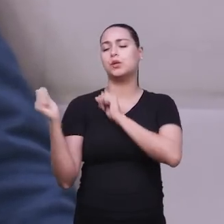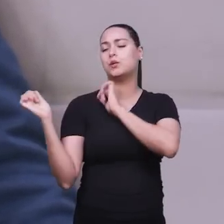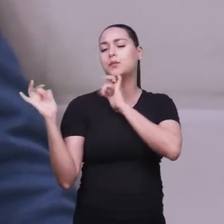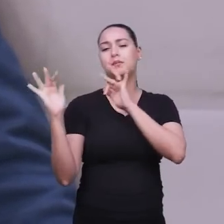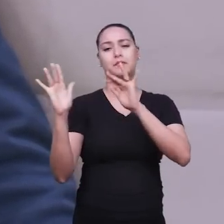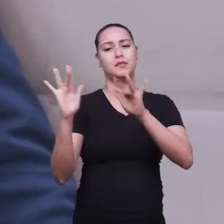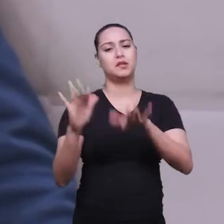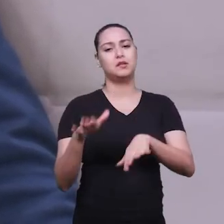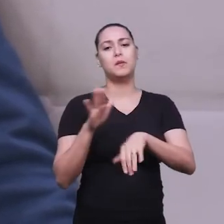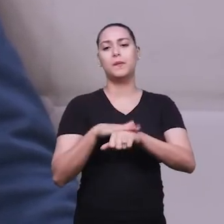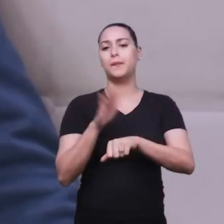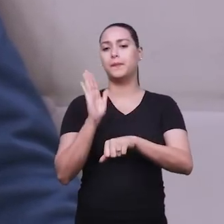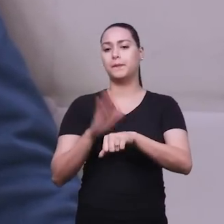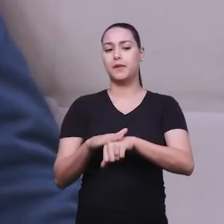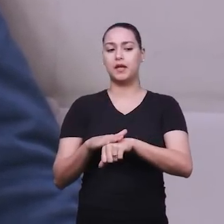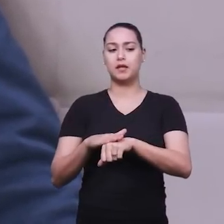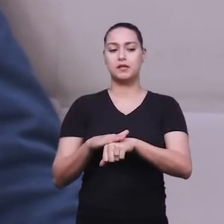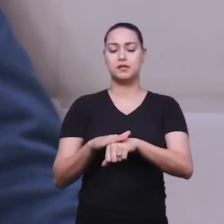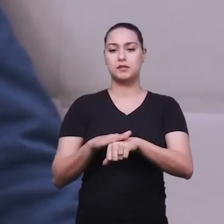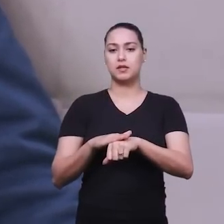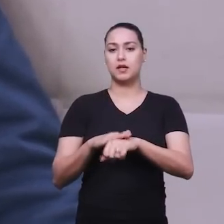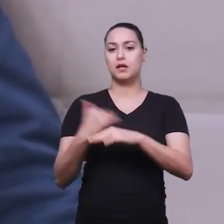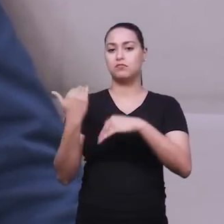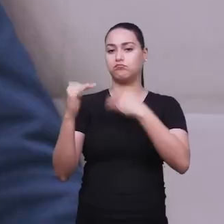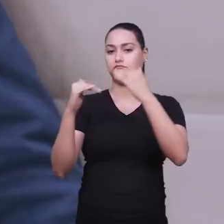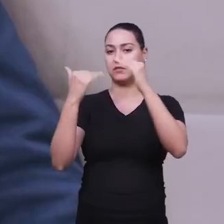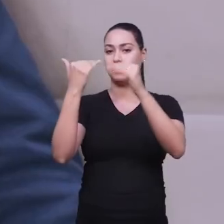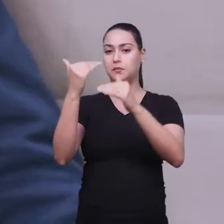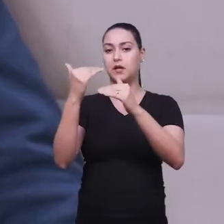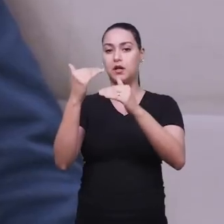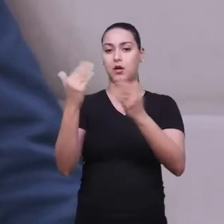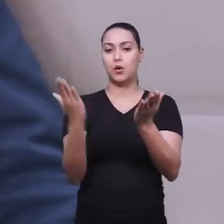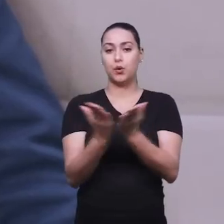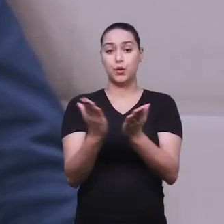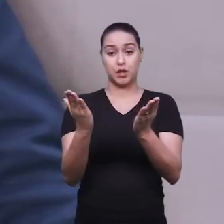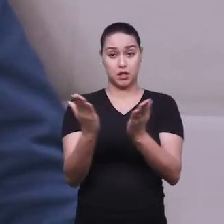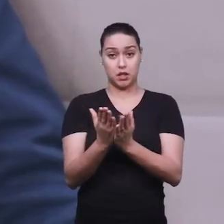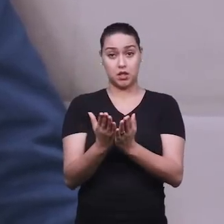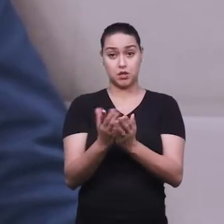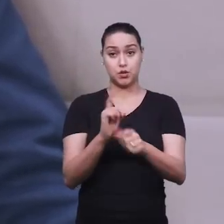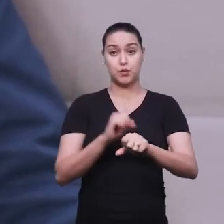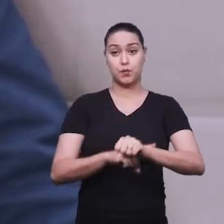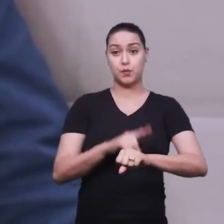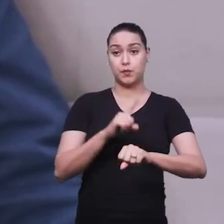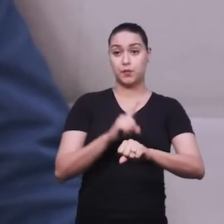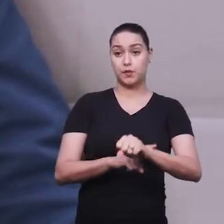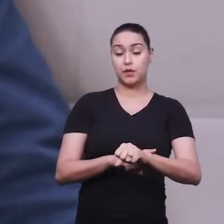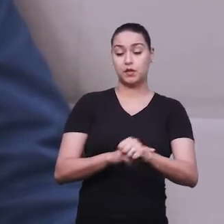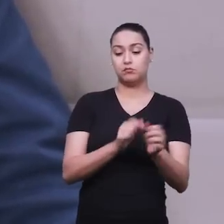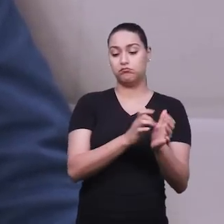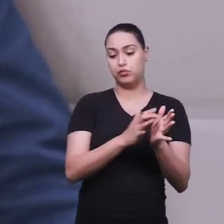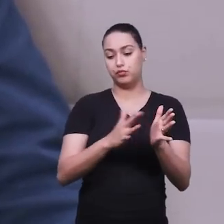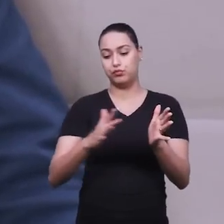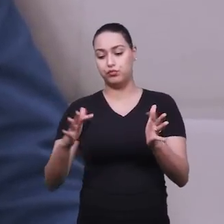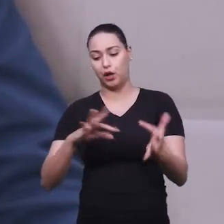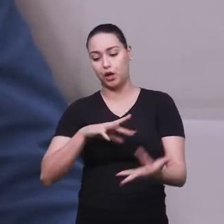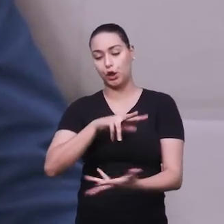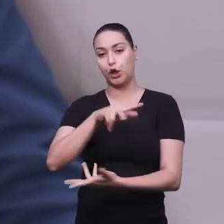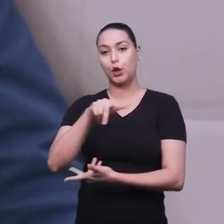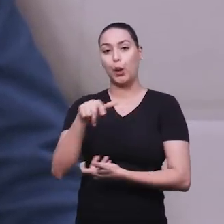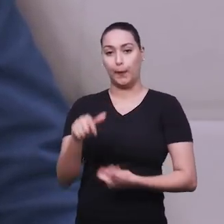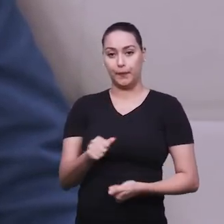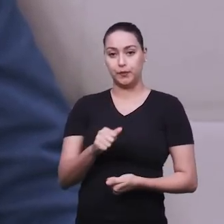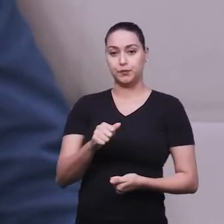e todos os demais benefícios que acompanham o crente enquanto ele